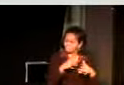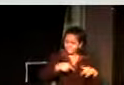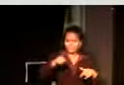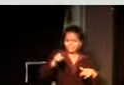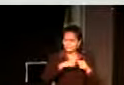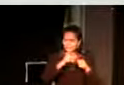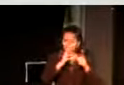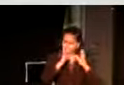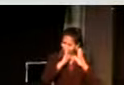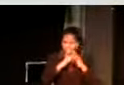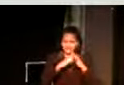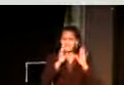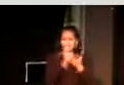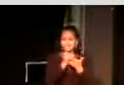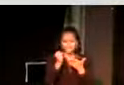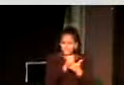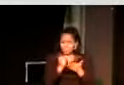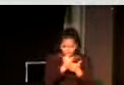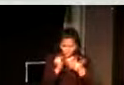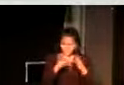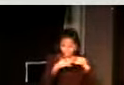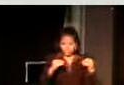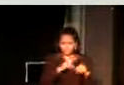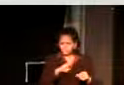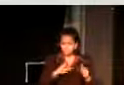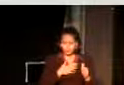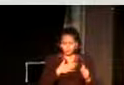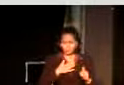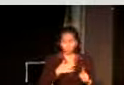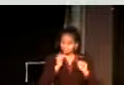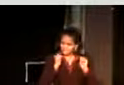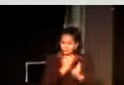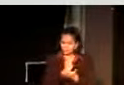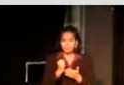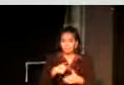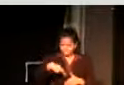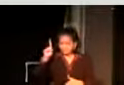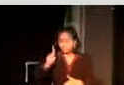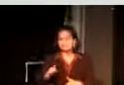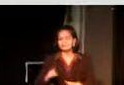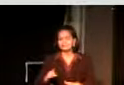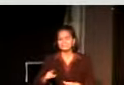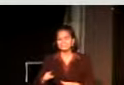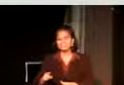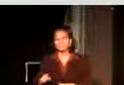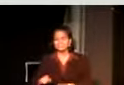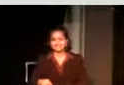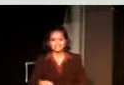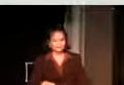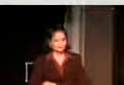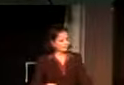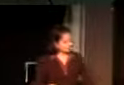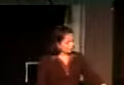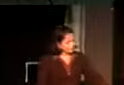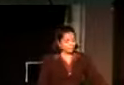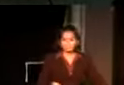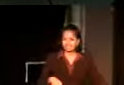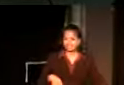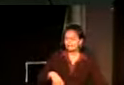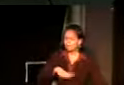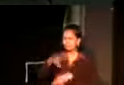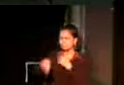capítulo 20 verso 30 onde tem dois cegos cansados sentados à Beira do Caminho e começam ouvir